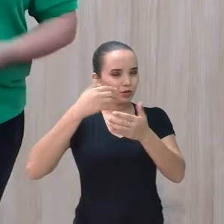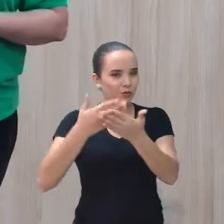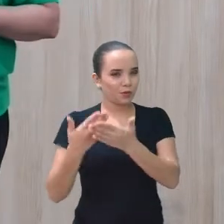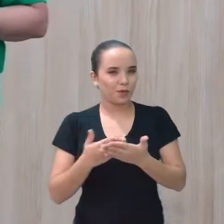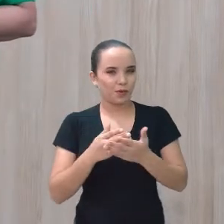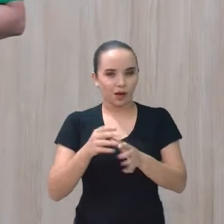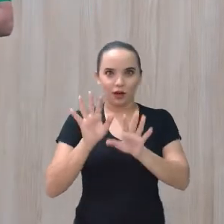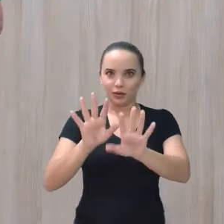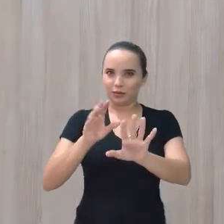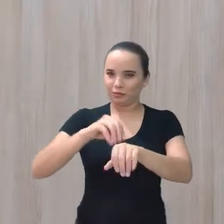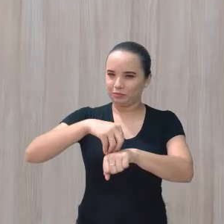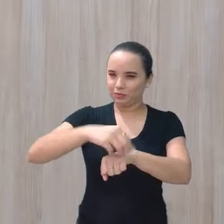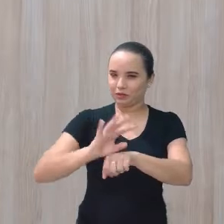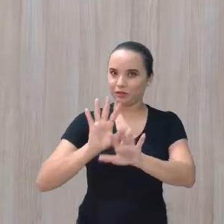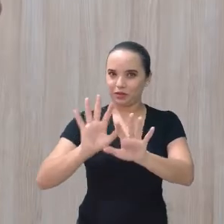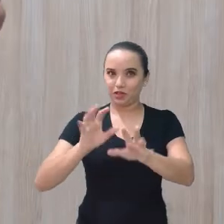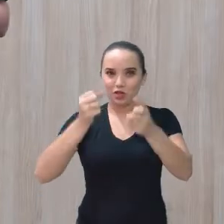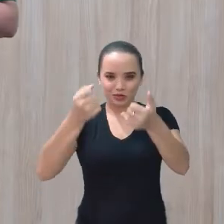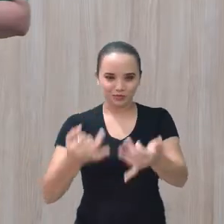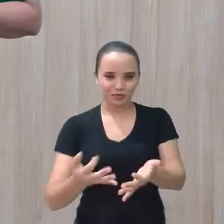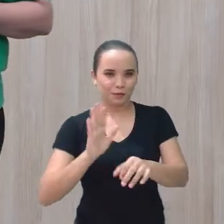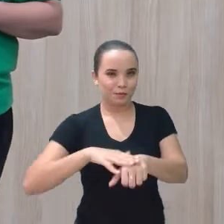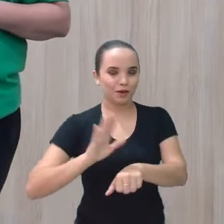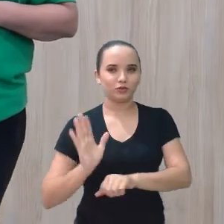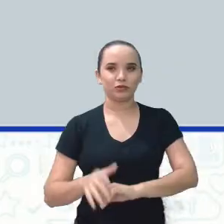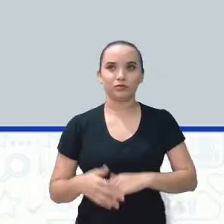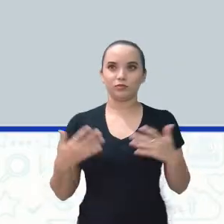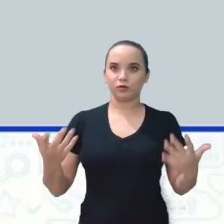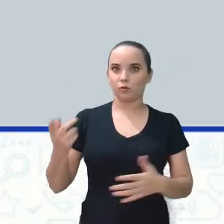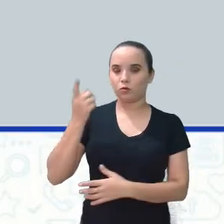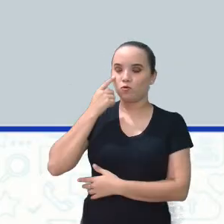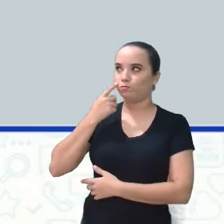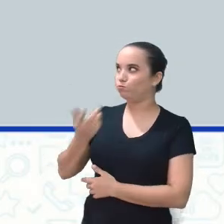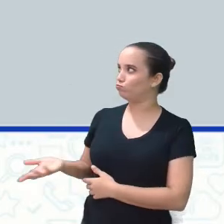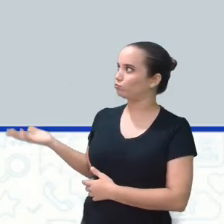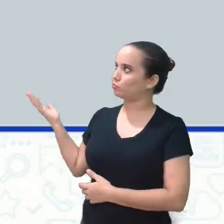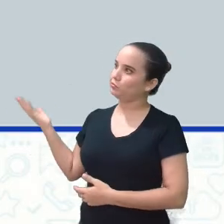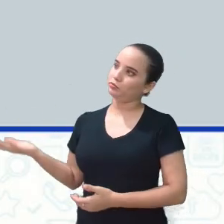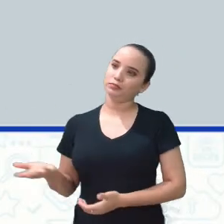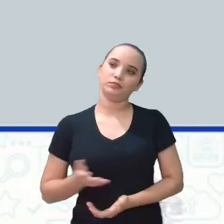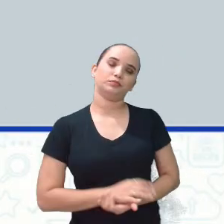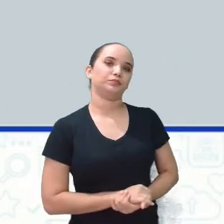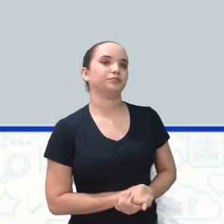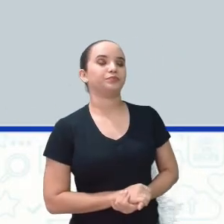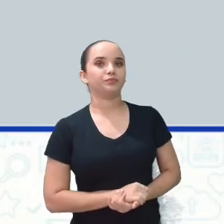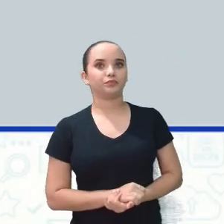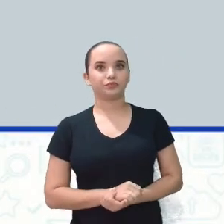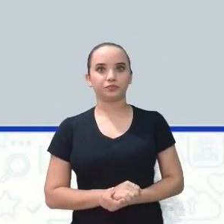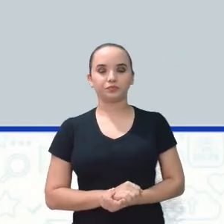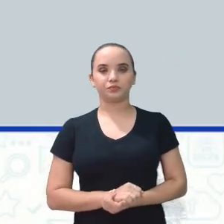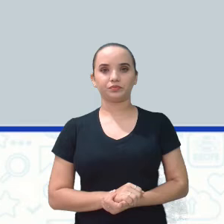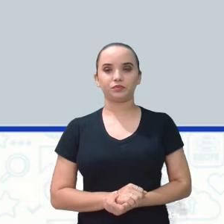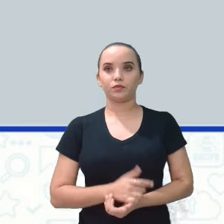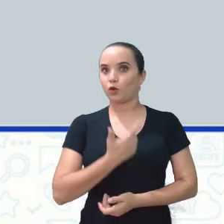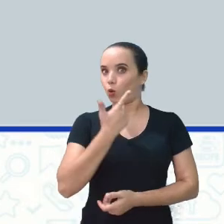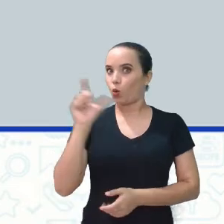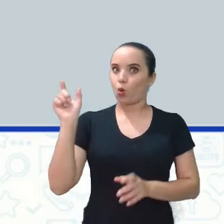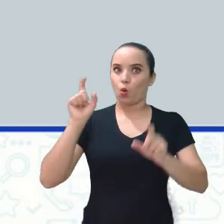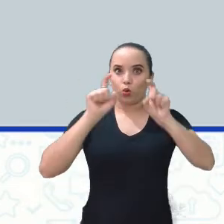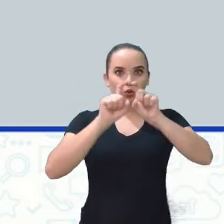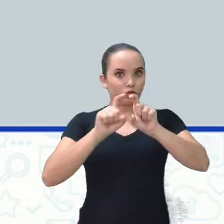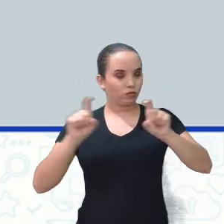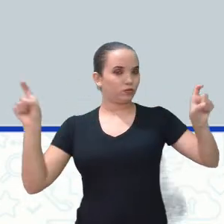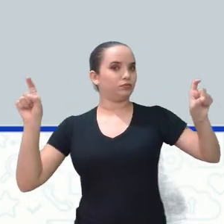Então, vamos lá. A outra, não é, que nós temos aqui, outra manchete, não é?